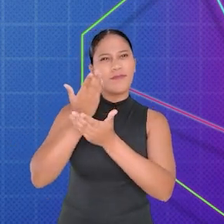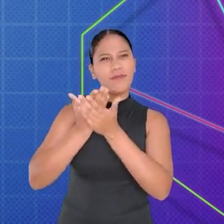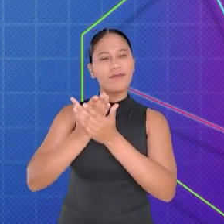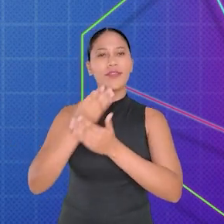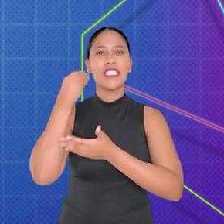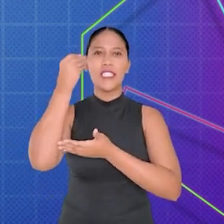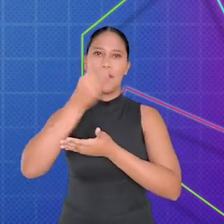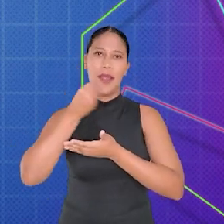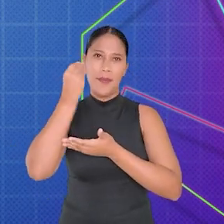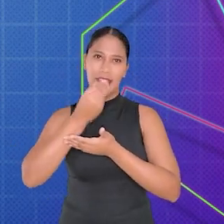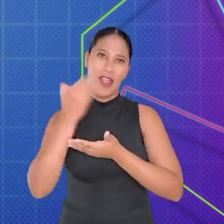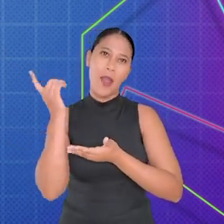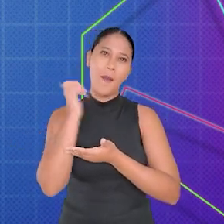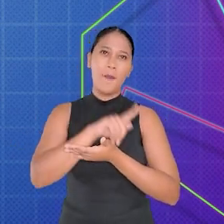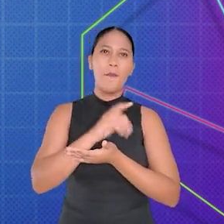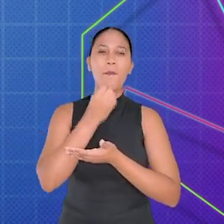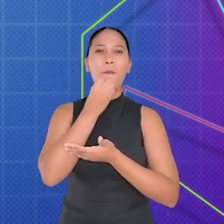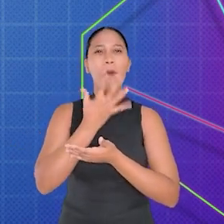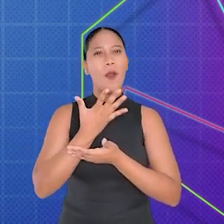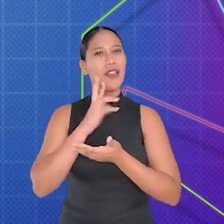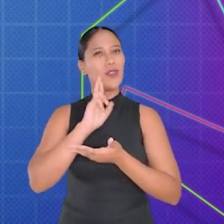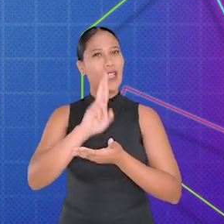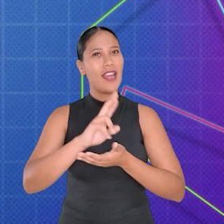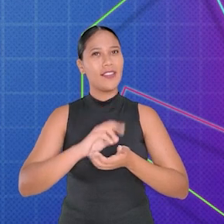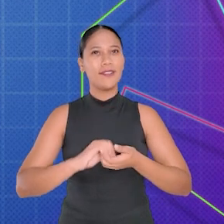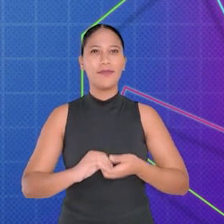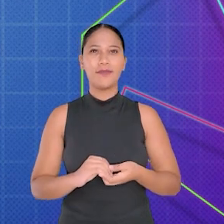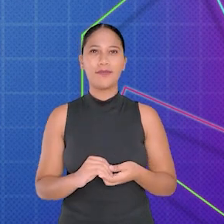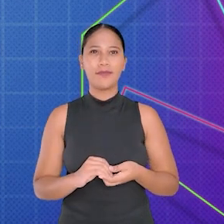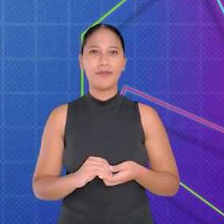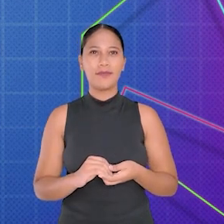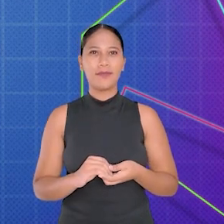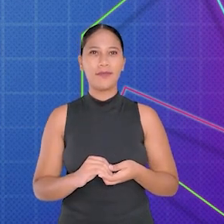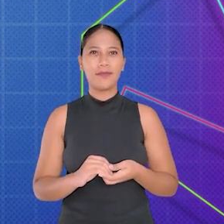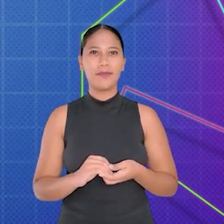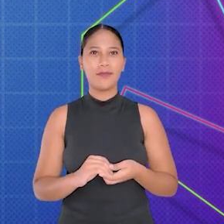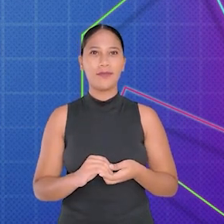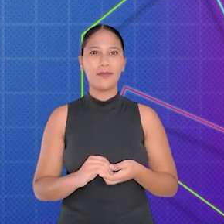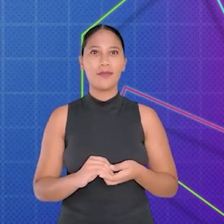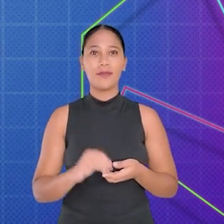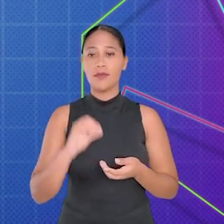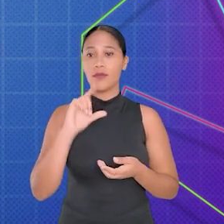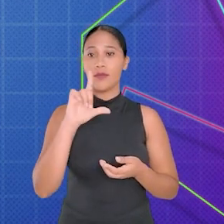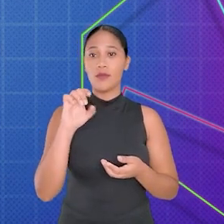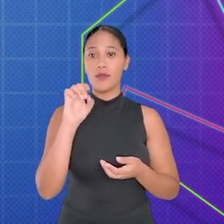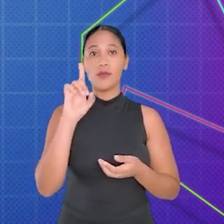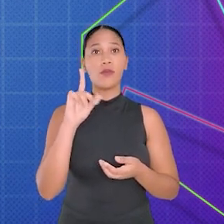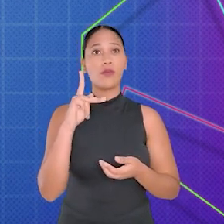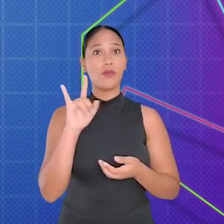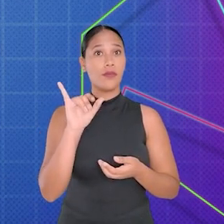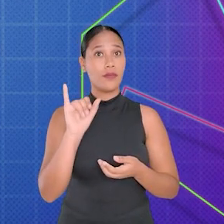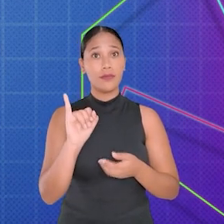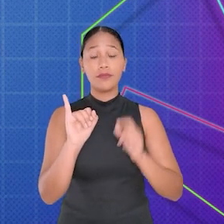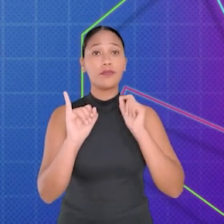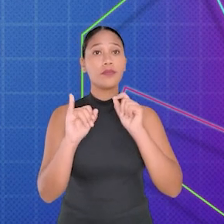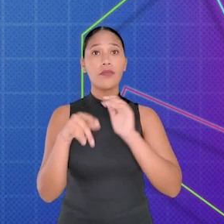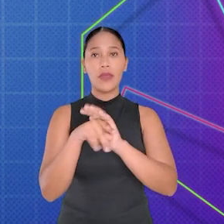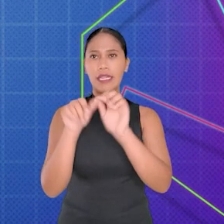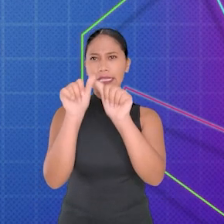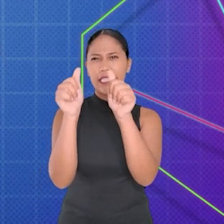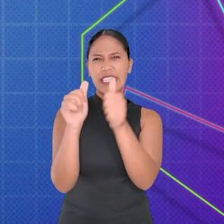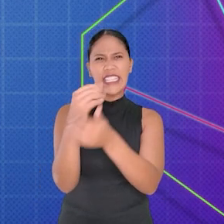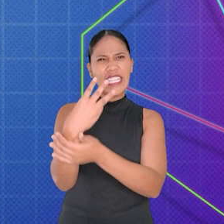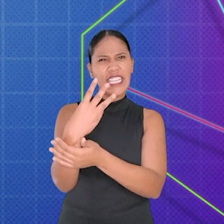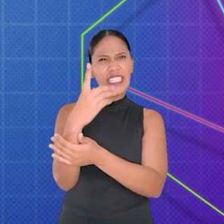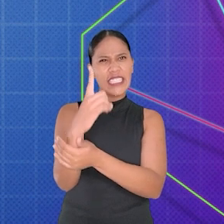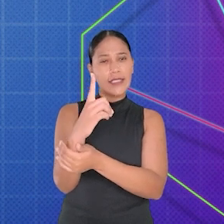permitir experimentar para alcançar um bom resultado final. Low Poly. A técnica de Low Poly é uma técnica de modelagem 3D